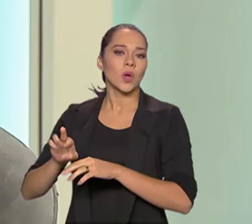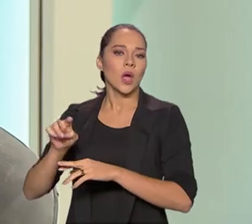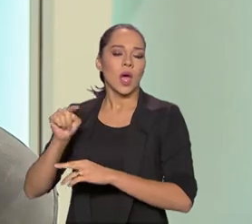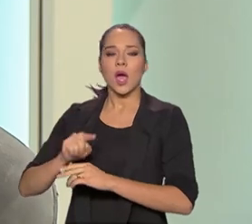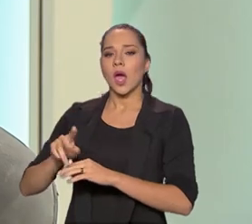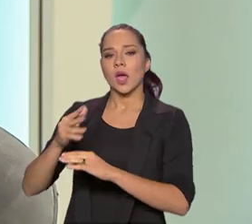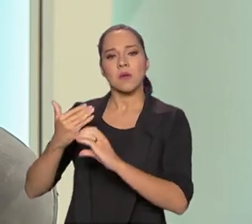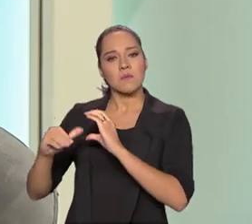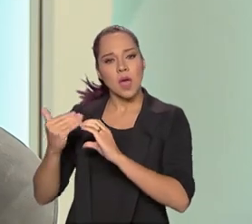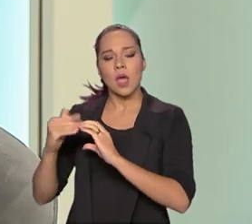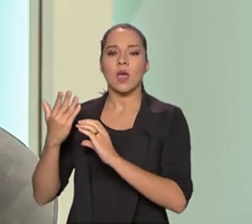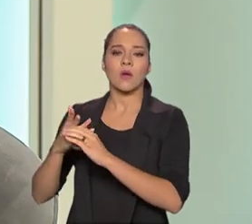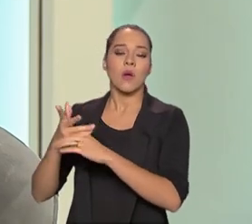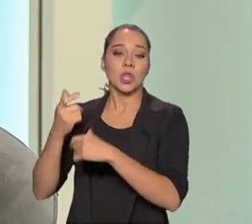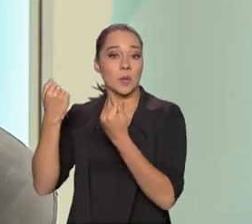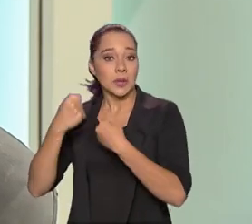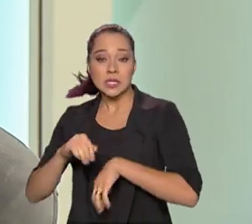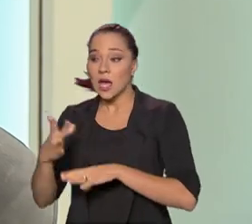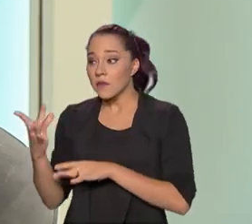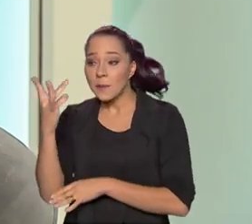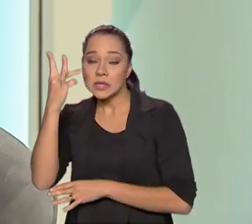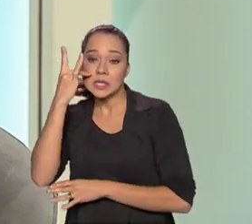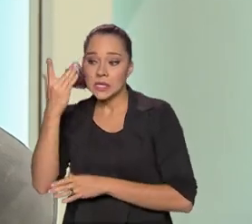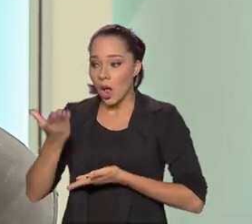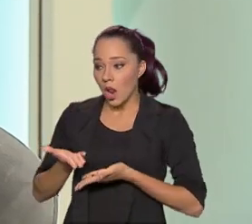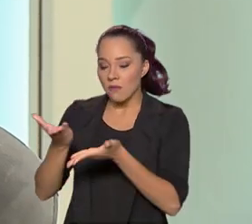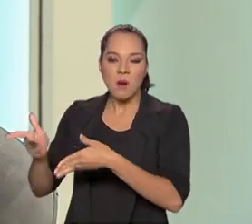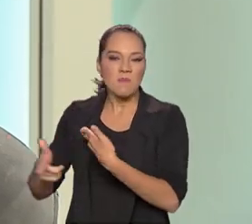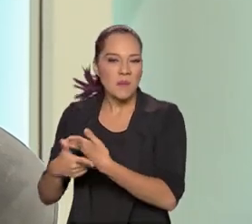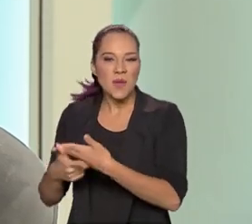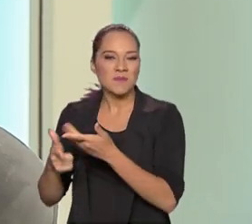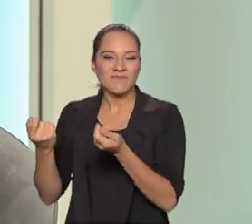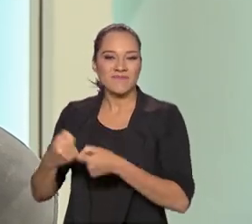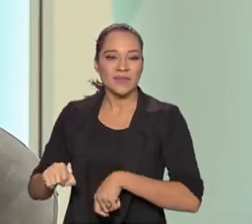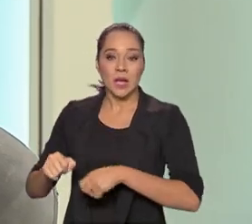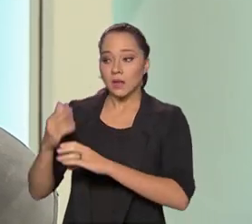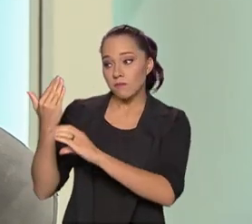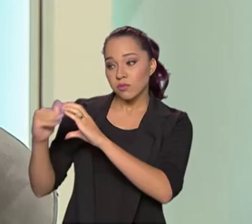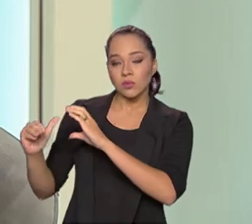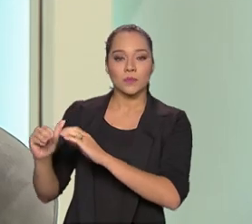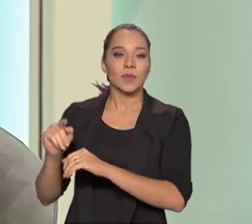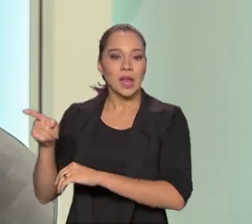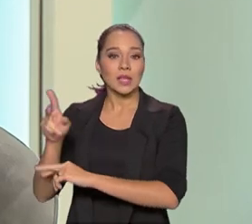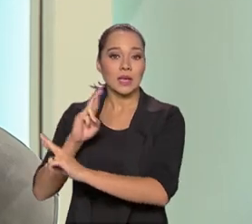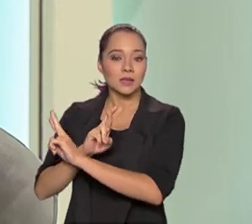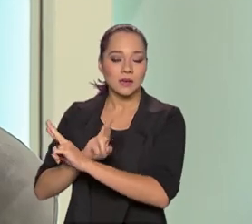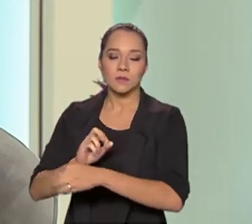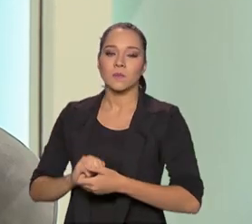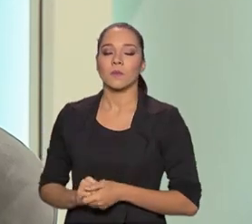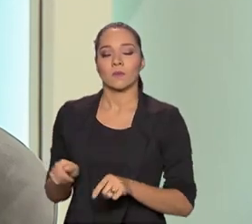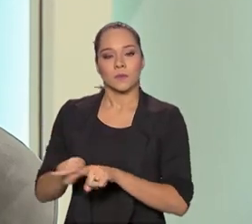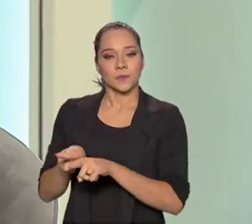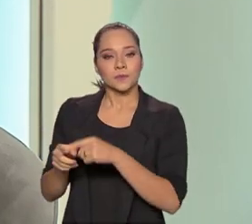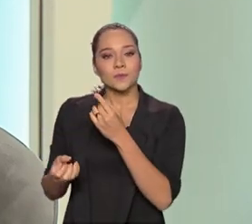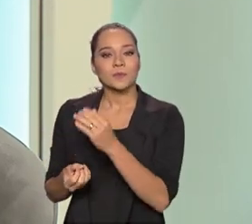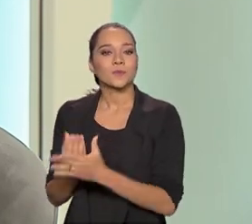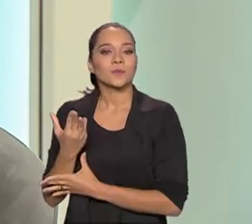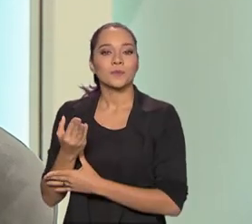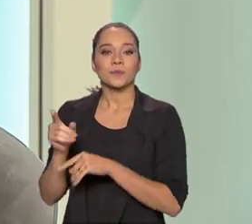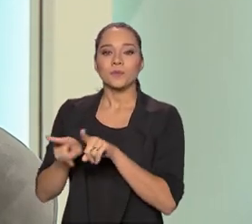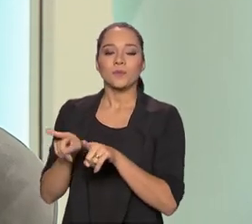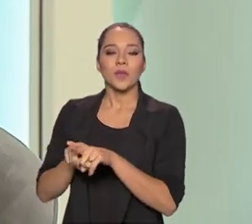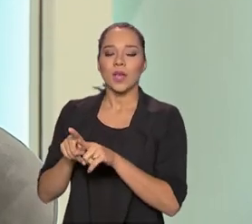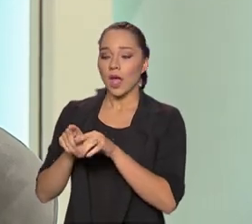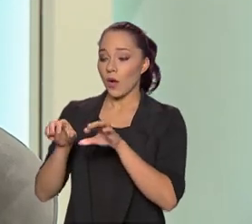Federal, dispensando a presença física nas repartições, nos órgãos da Receita. Criamos também o